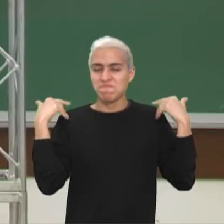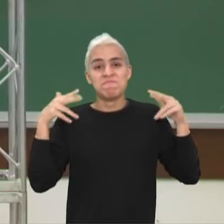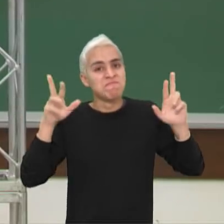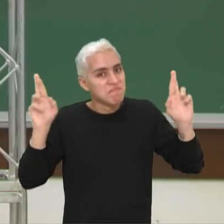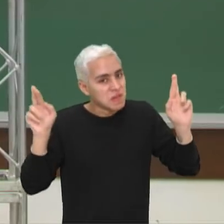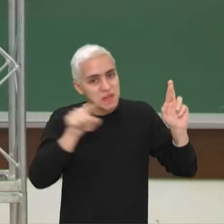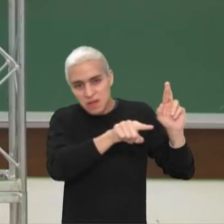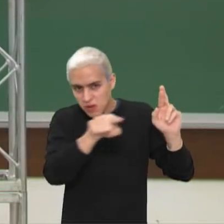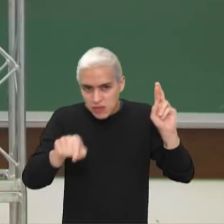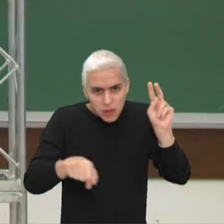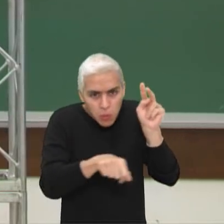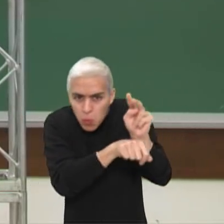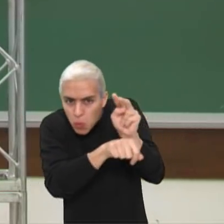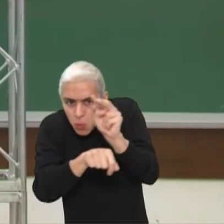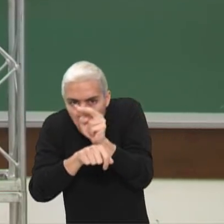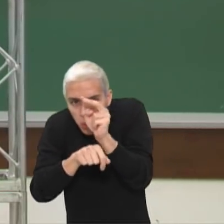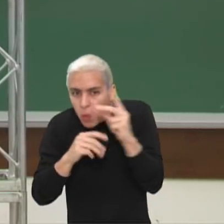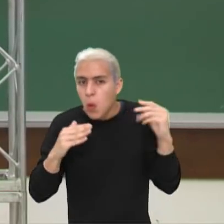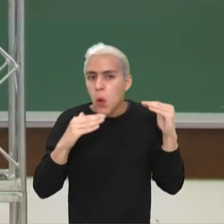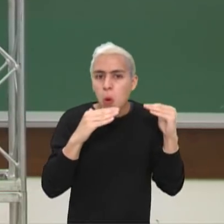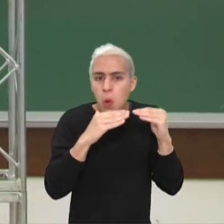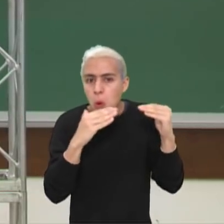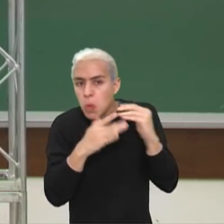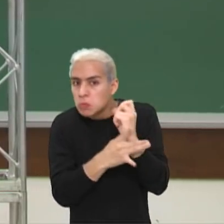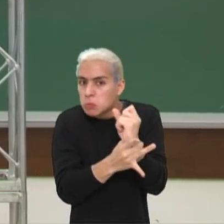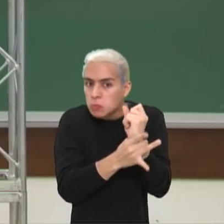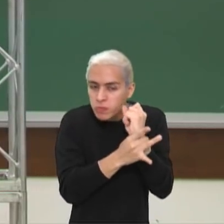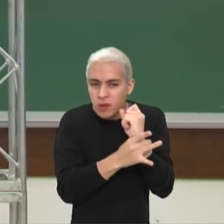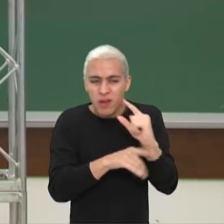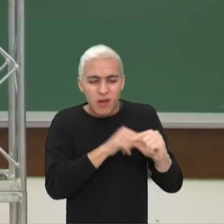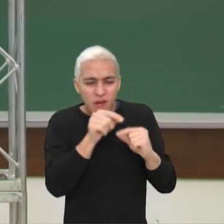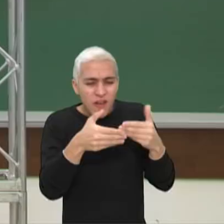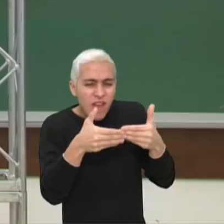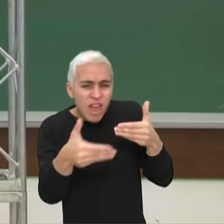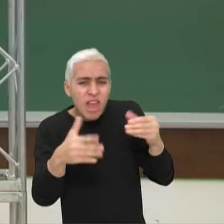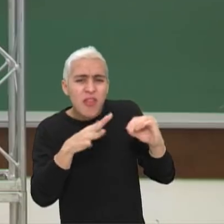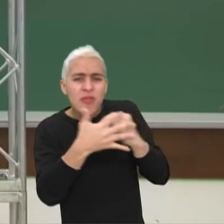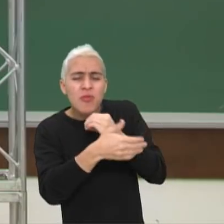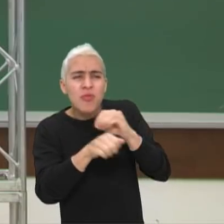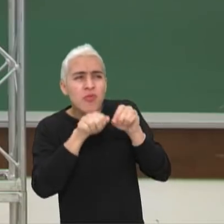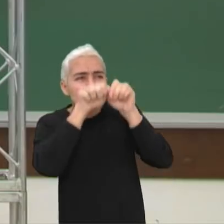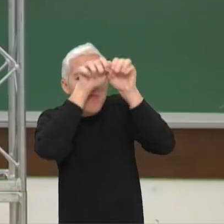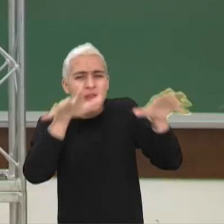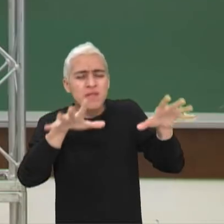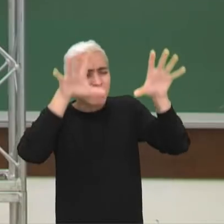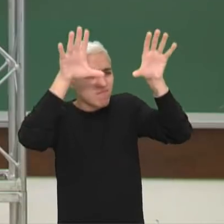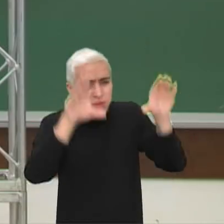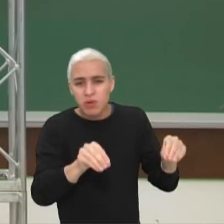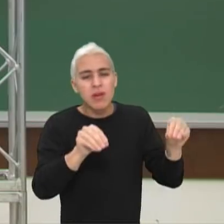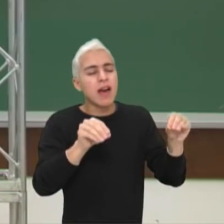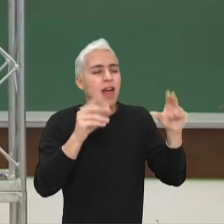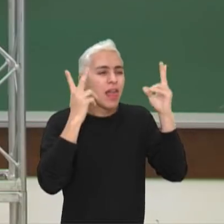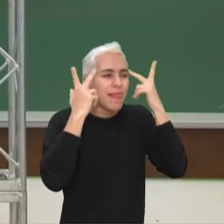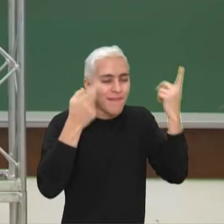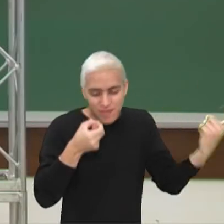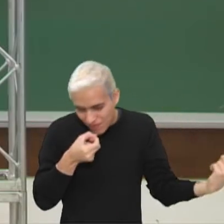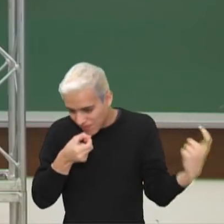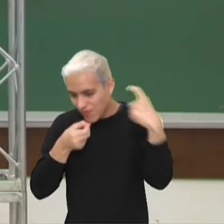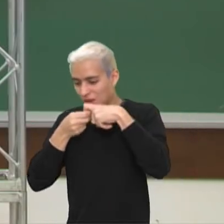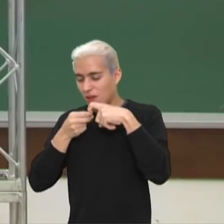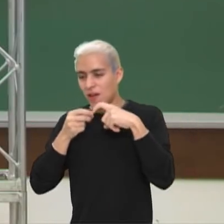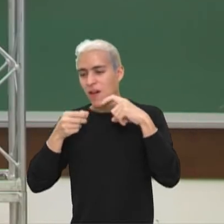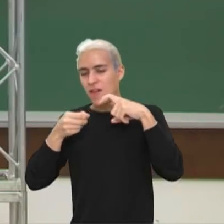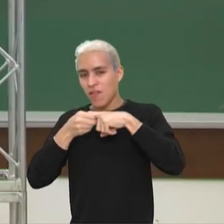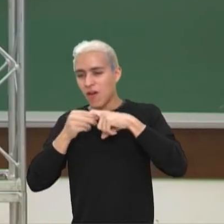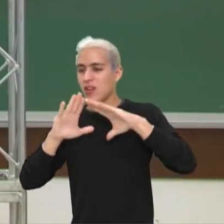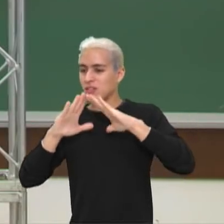se cuidando em casa, né? Para que logo acabe tudo essa pandemia e a gente possa voltar para a nossa sala de aula, para a nossa quadra, né?